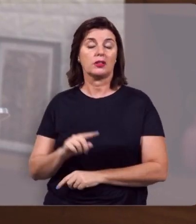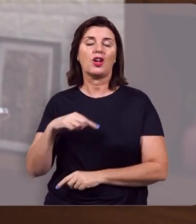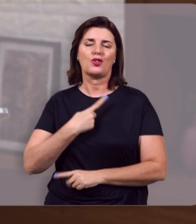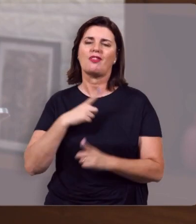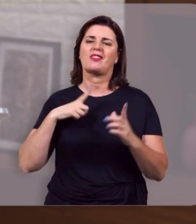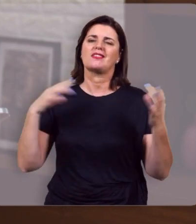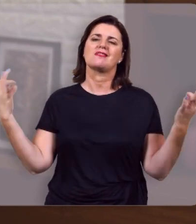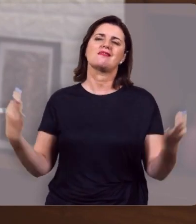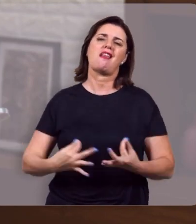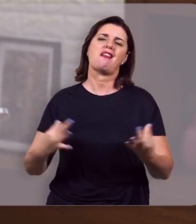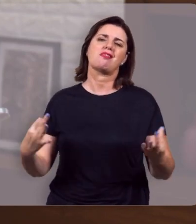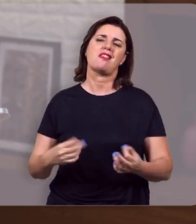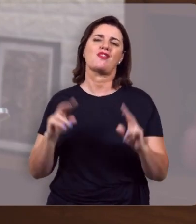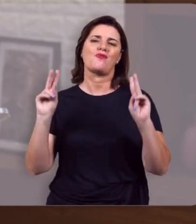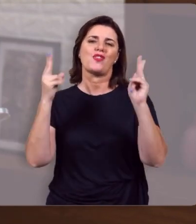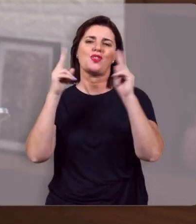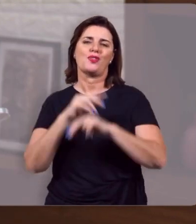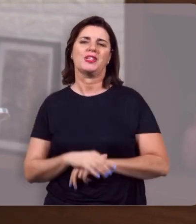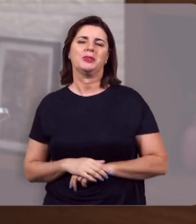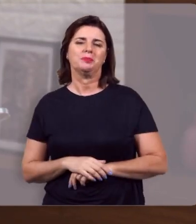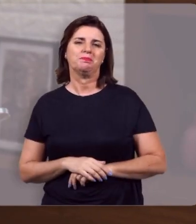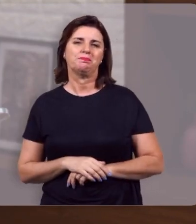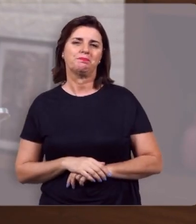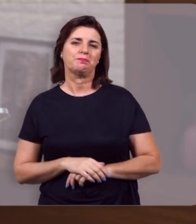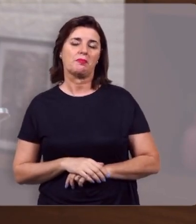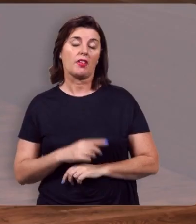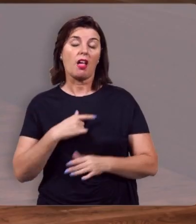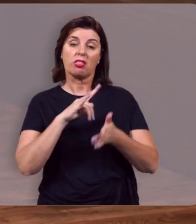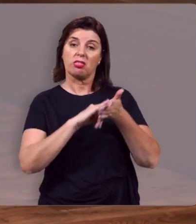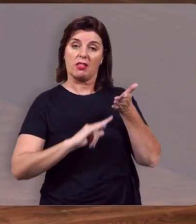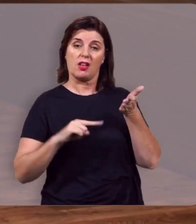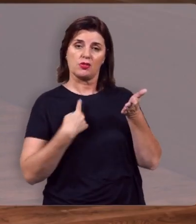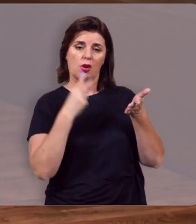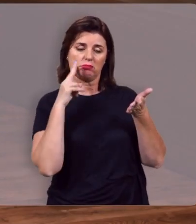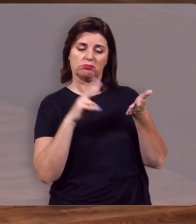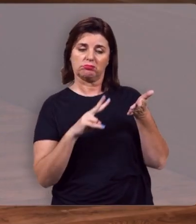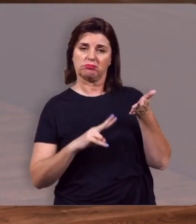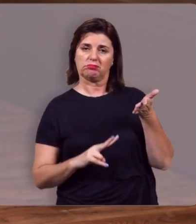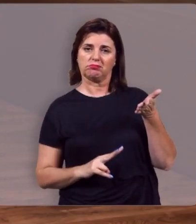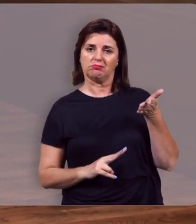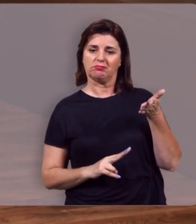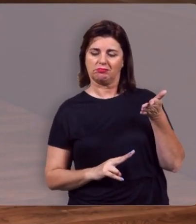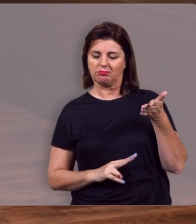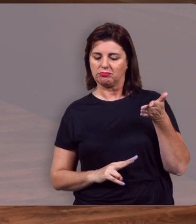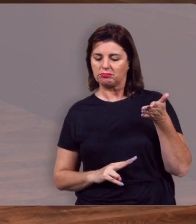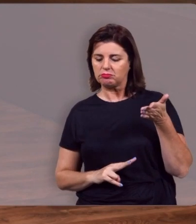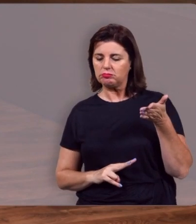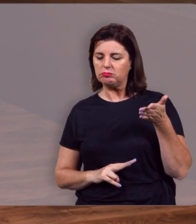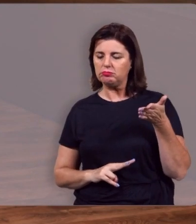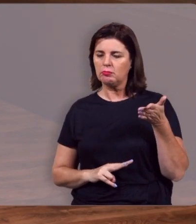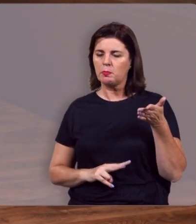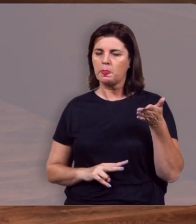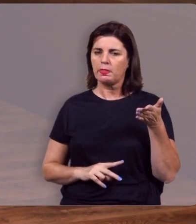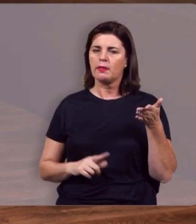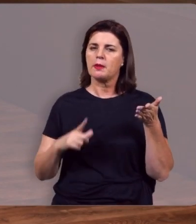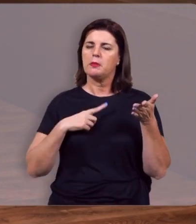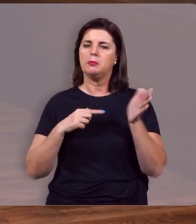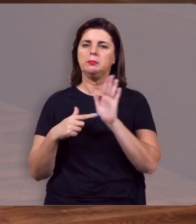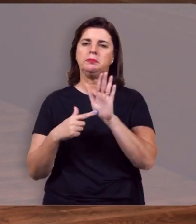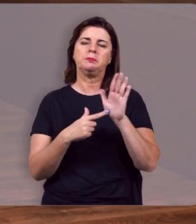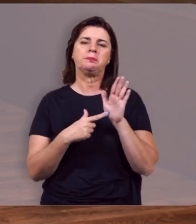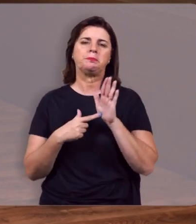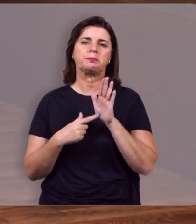temos garantia de vitória. Esse texto que nós acabamos de ouvir,